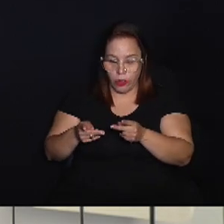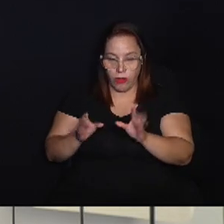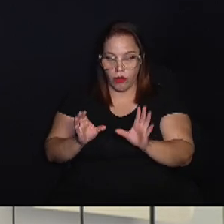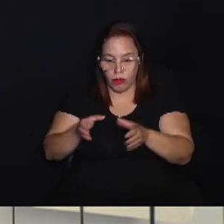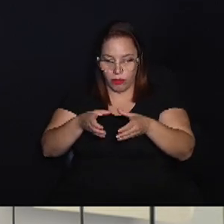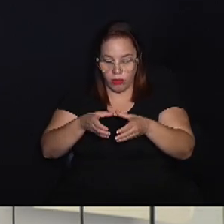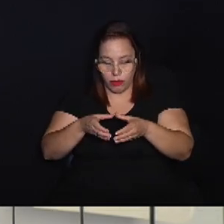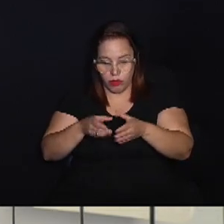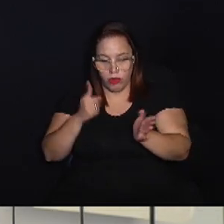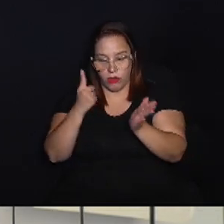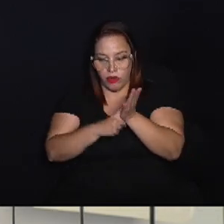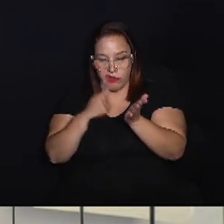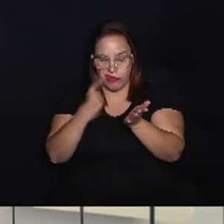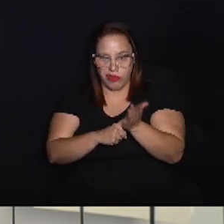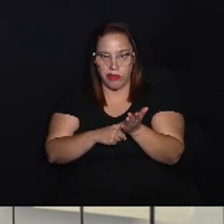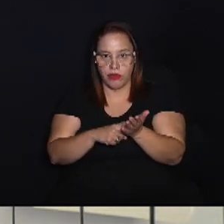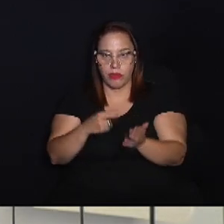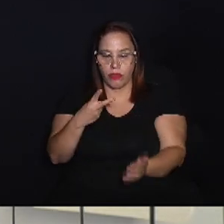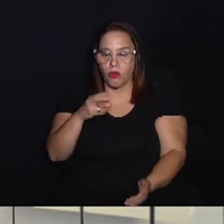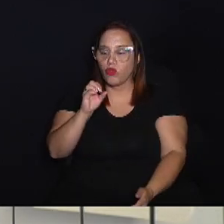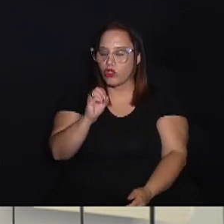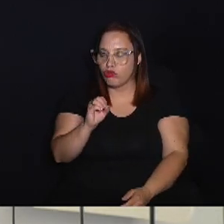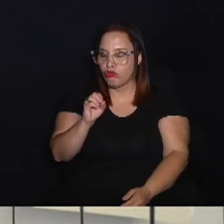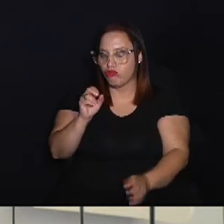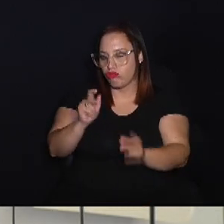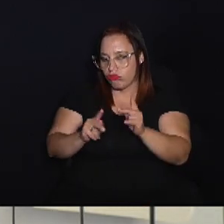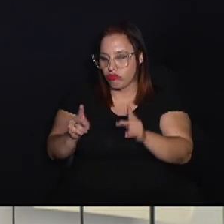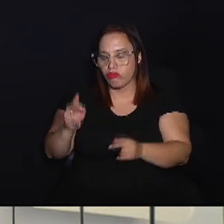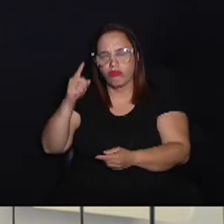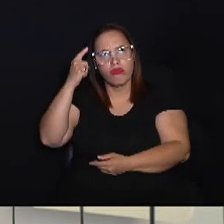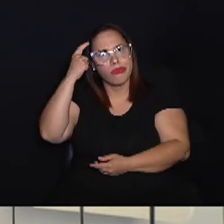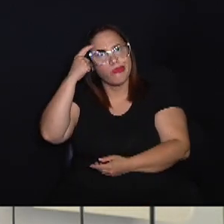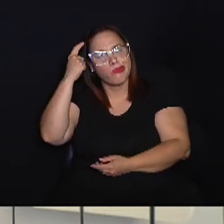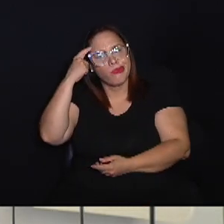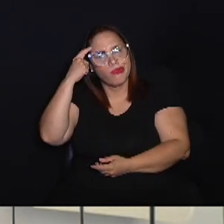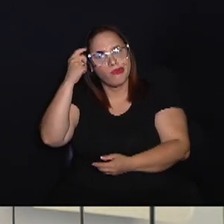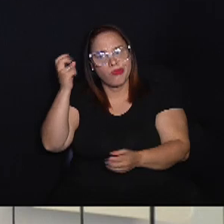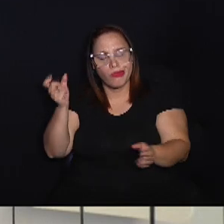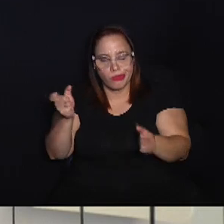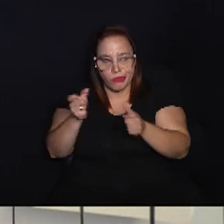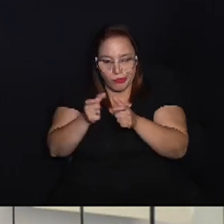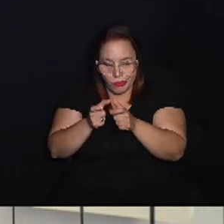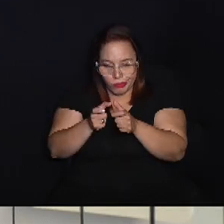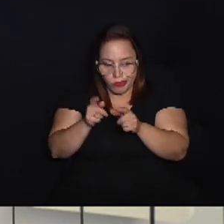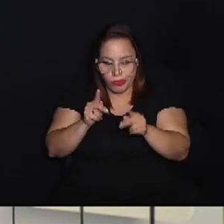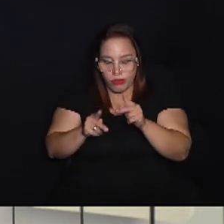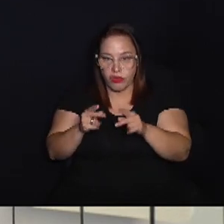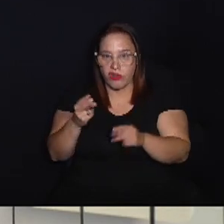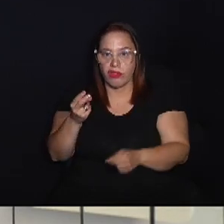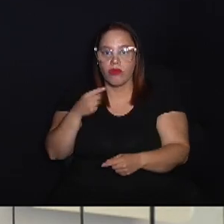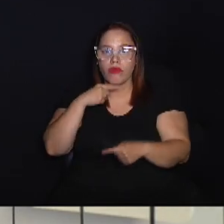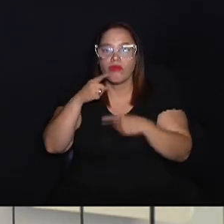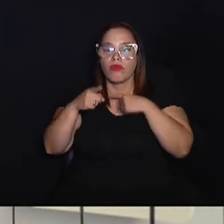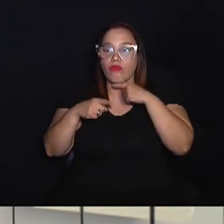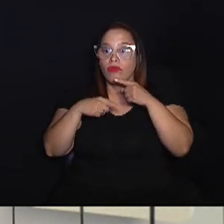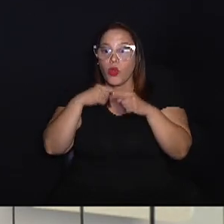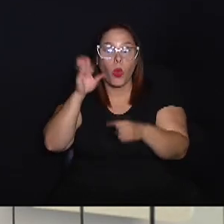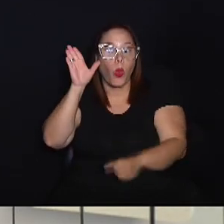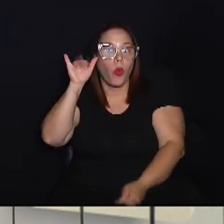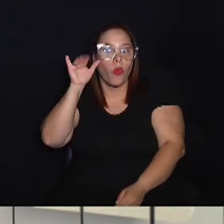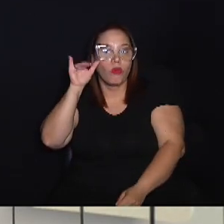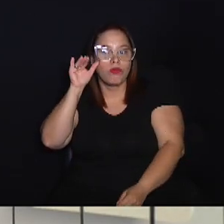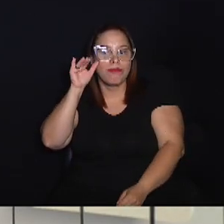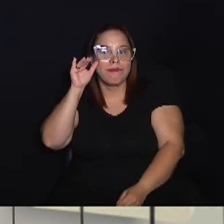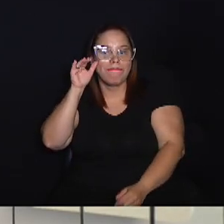grupos agendados com cerca de 20 pessoas. A ideia de um número reduzido de pessoas é que as dúvidas e